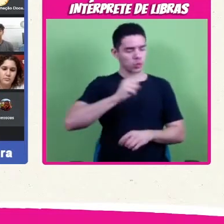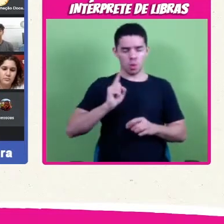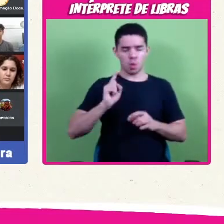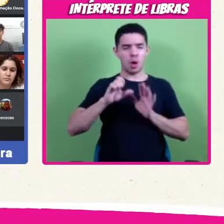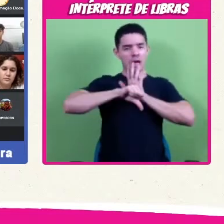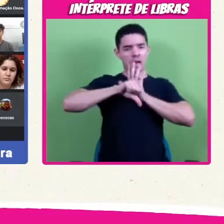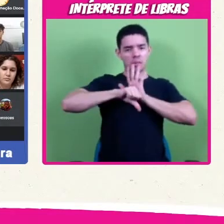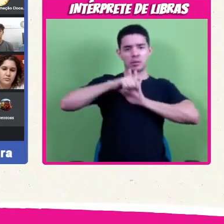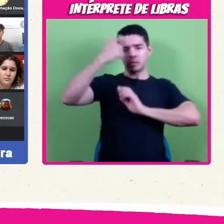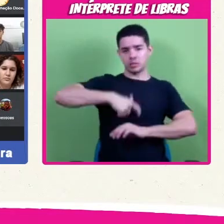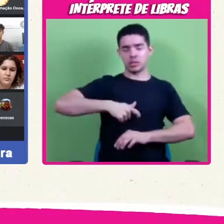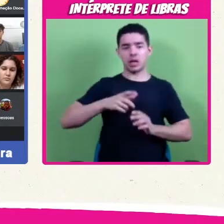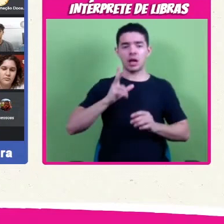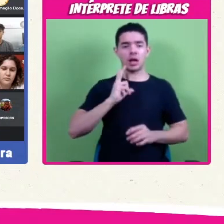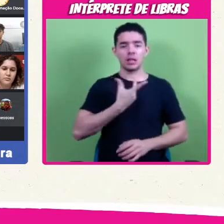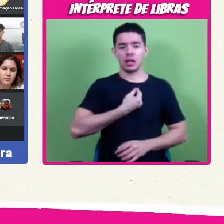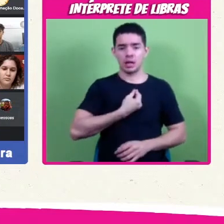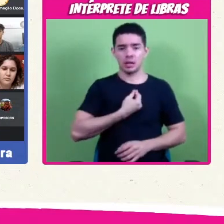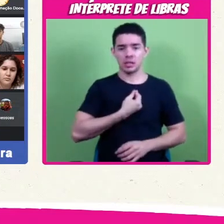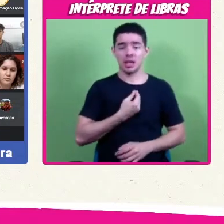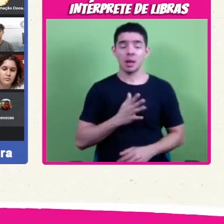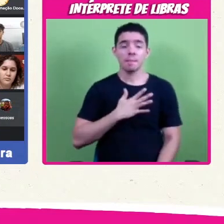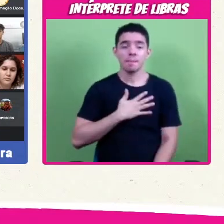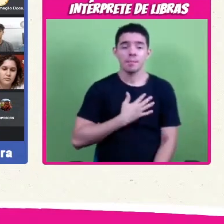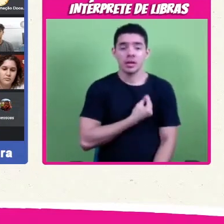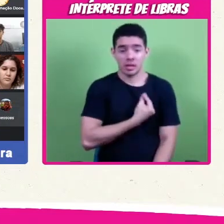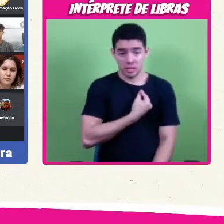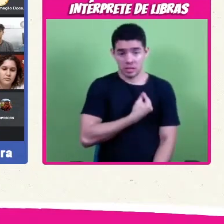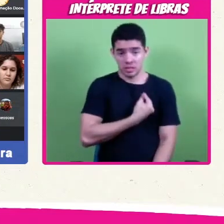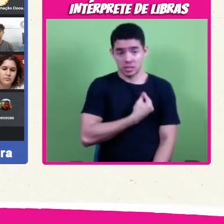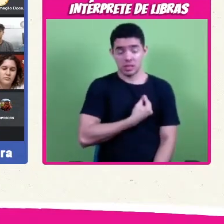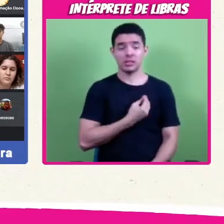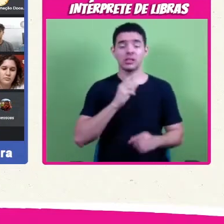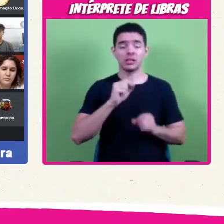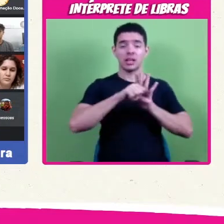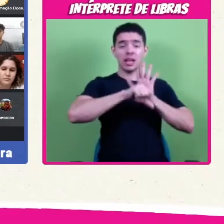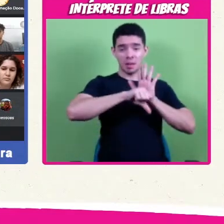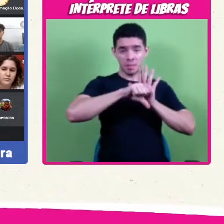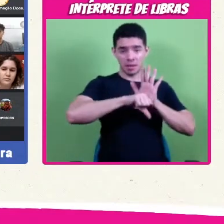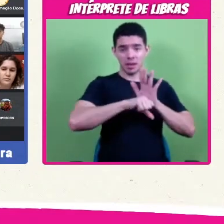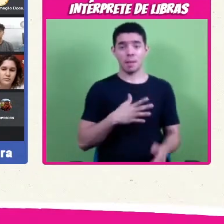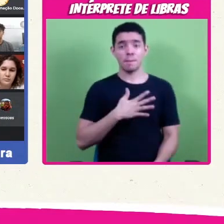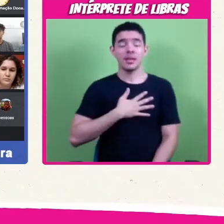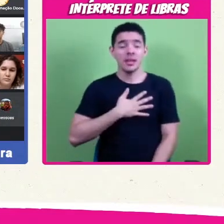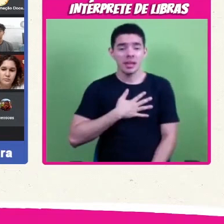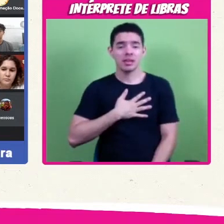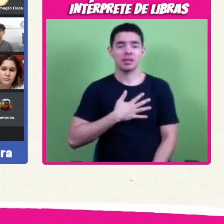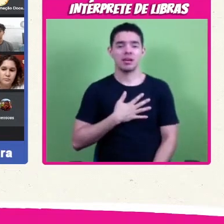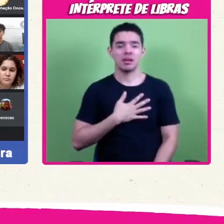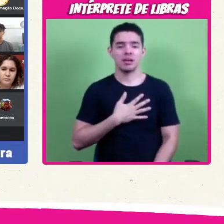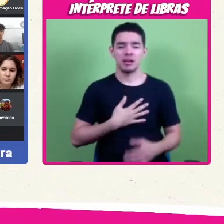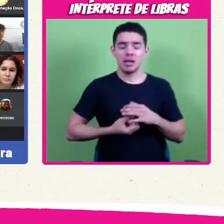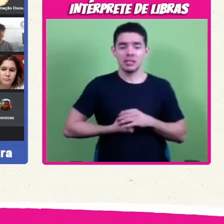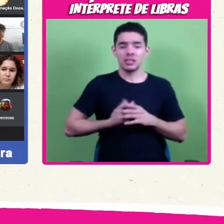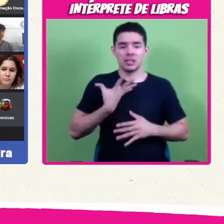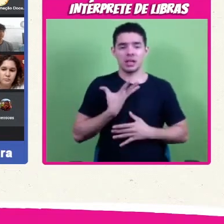pessoa trans? Então, é a minha existência que acaba sendo criminalizada. A minha vida acaba sendo moeda de